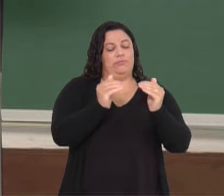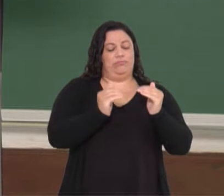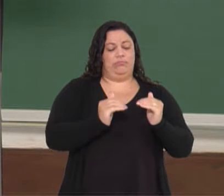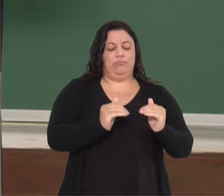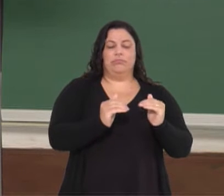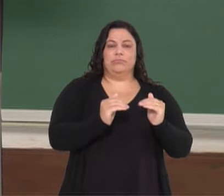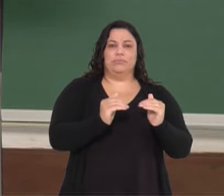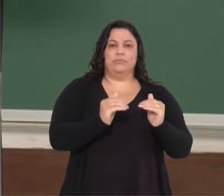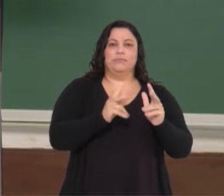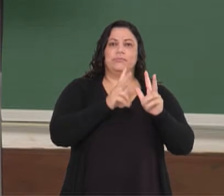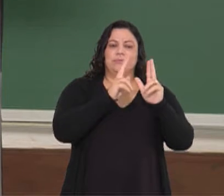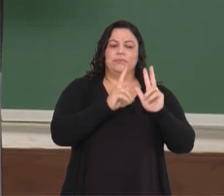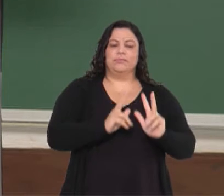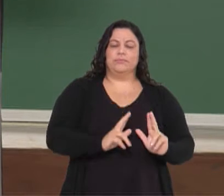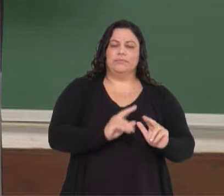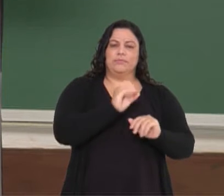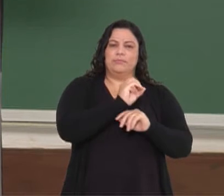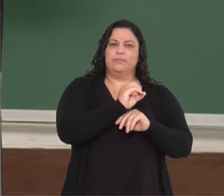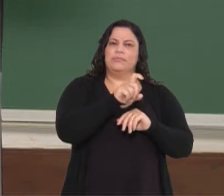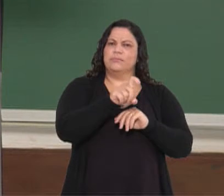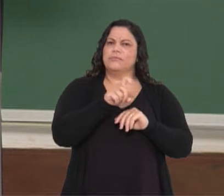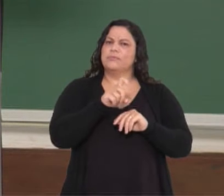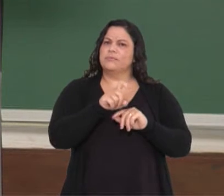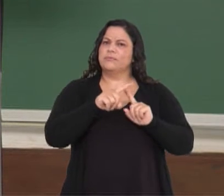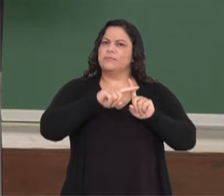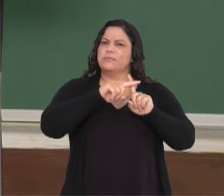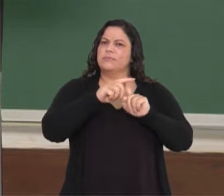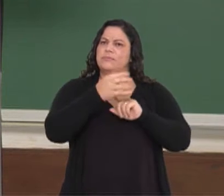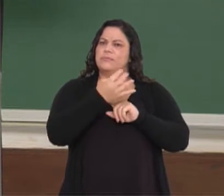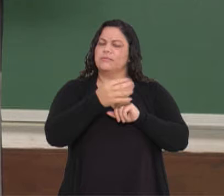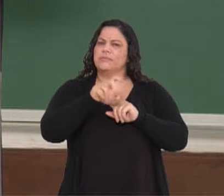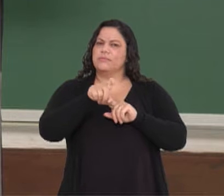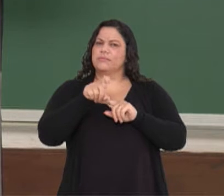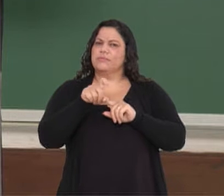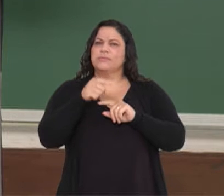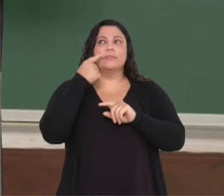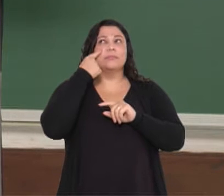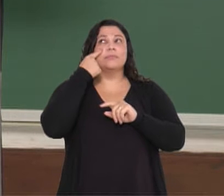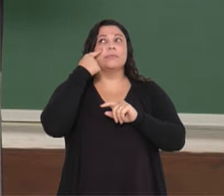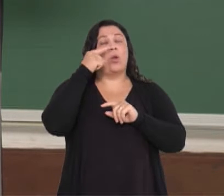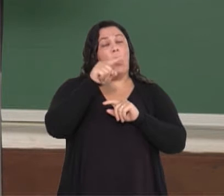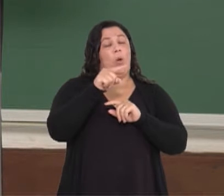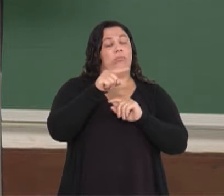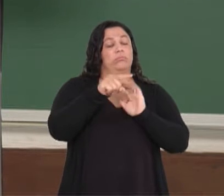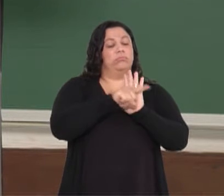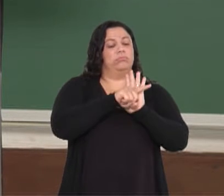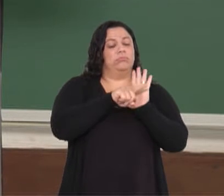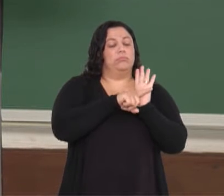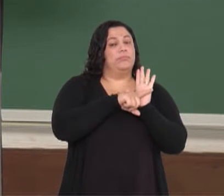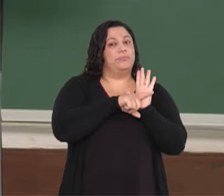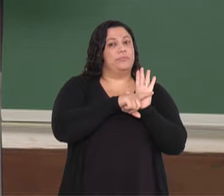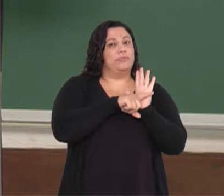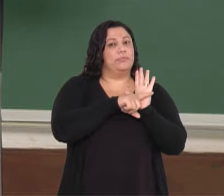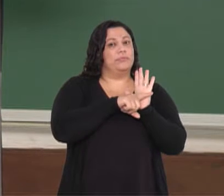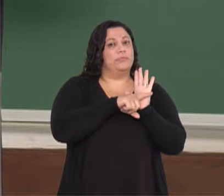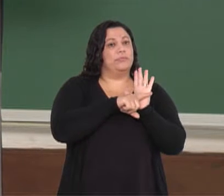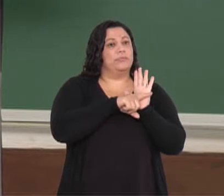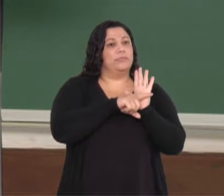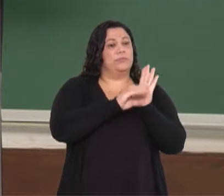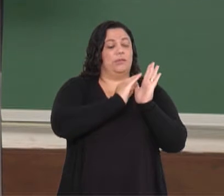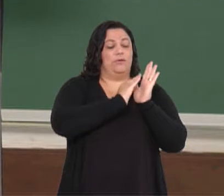igual. 0x mais 4x, 4x. Só que olha, o sinal negativo aqui, então é zero